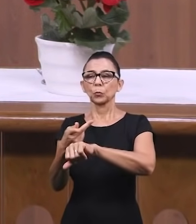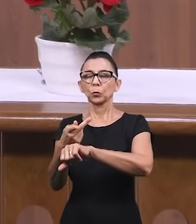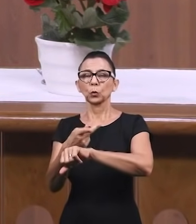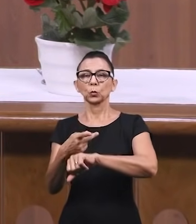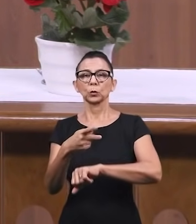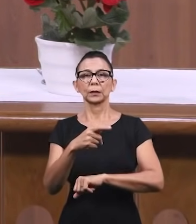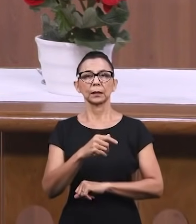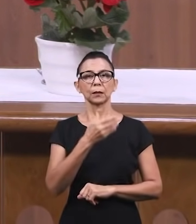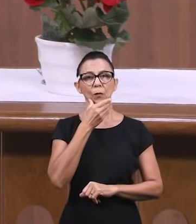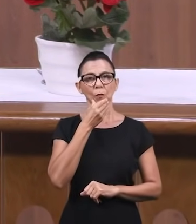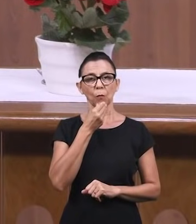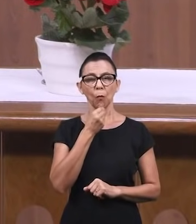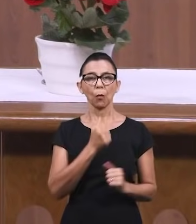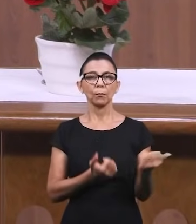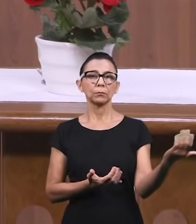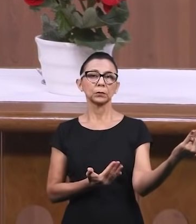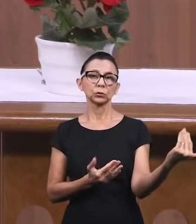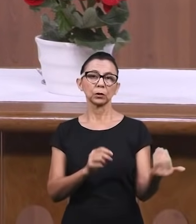Saulo, por quê?